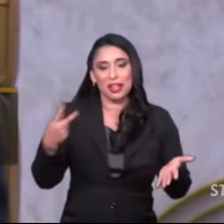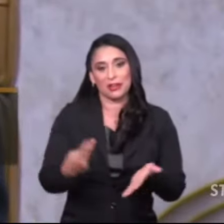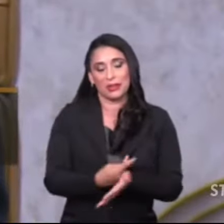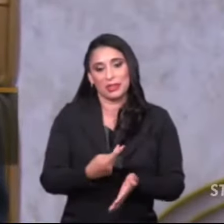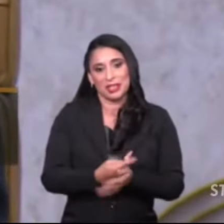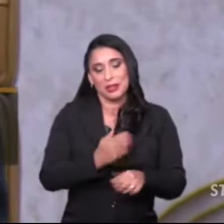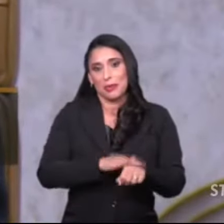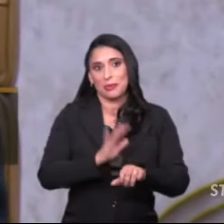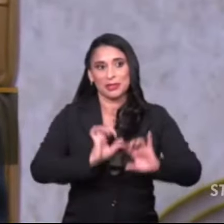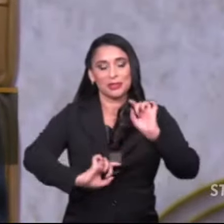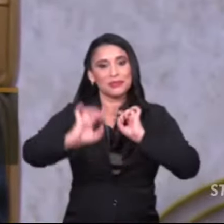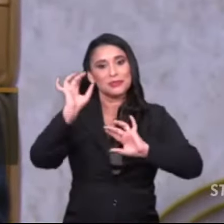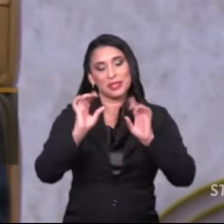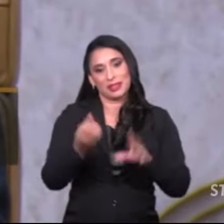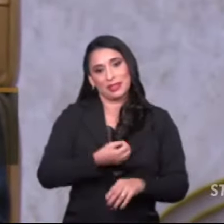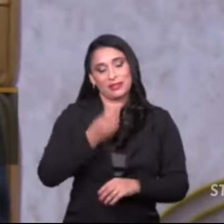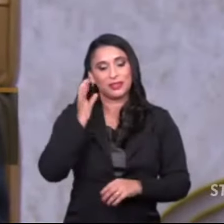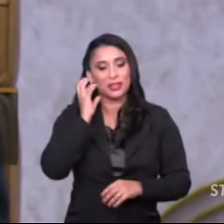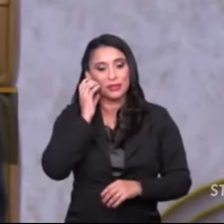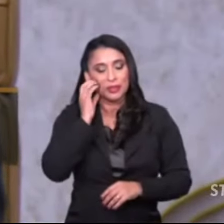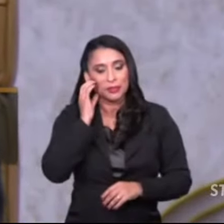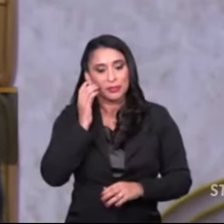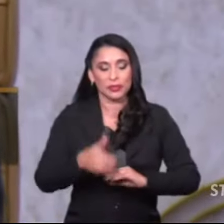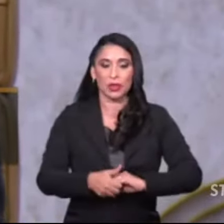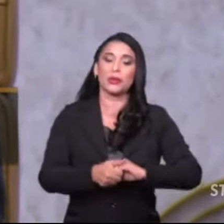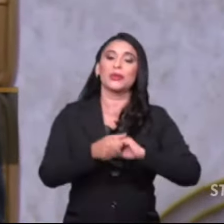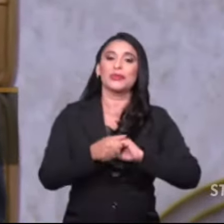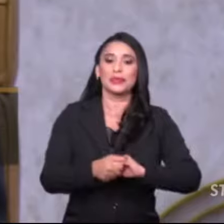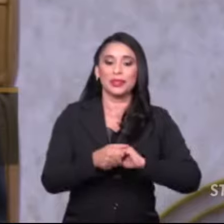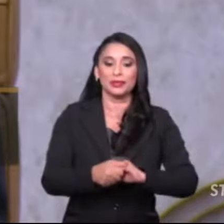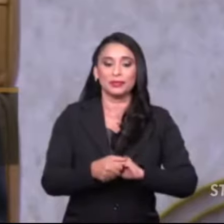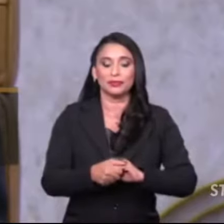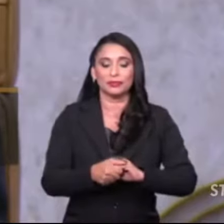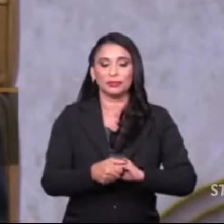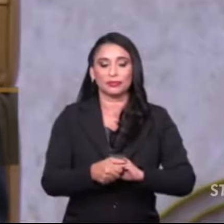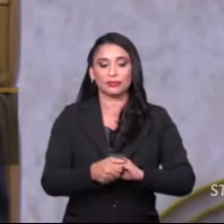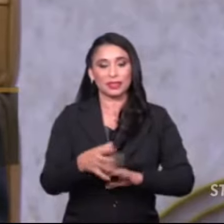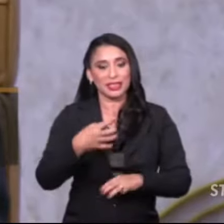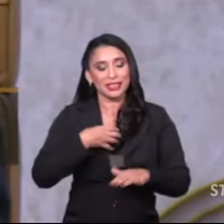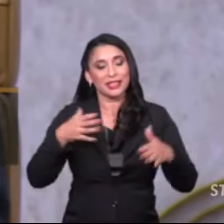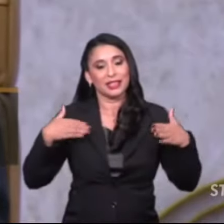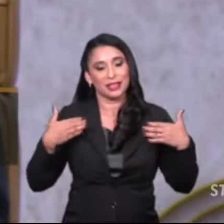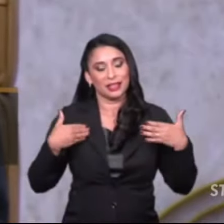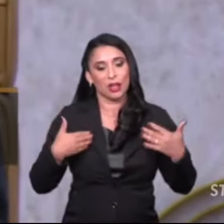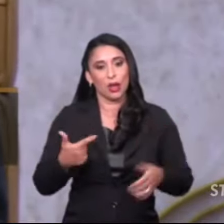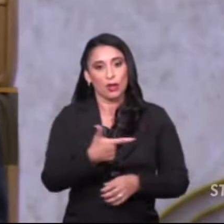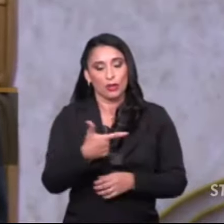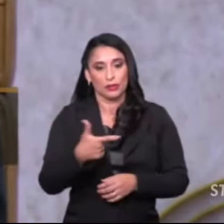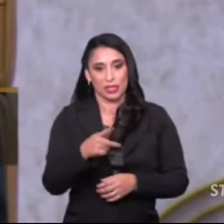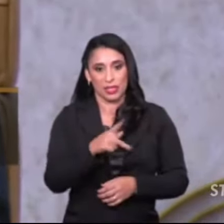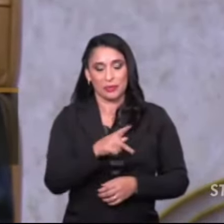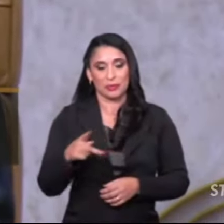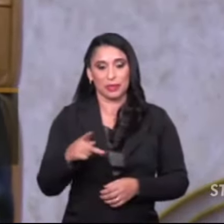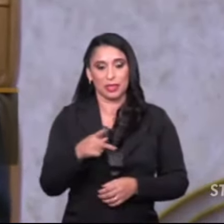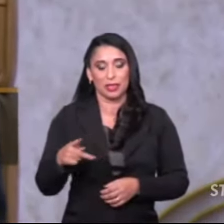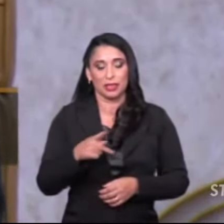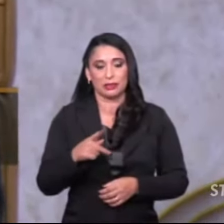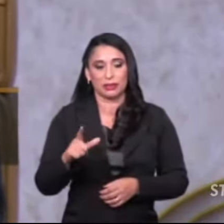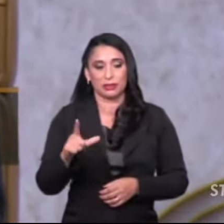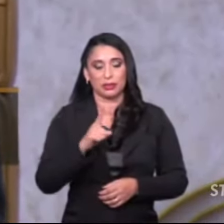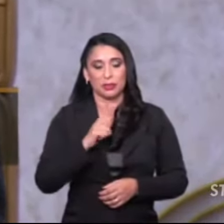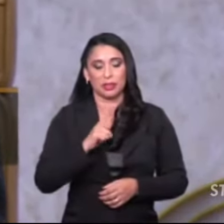do ministro Flávio Dino. Portanto, queria cumprimentar com igual alegria o senhor vice-presidente da República, o senhor